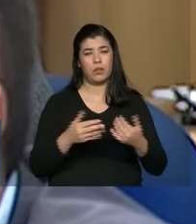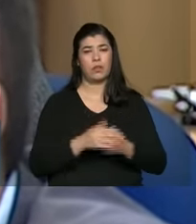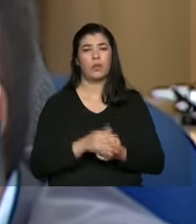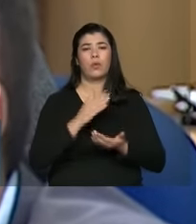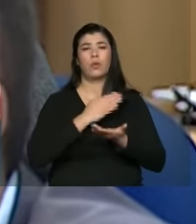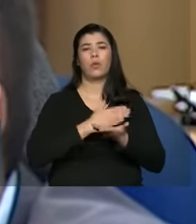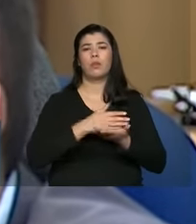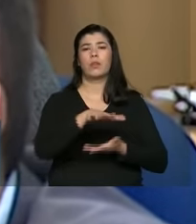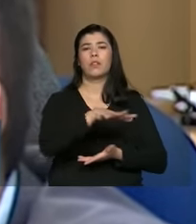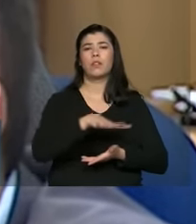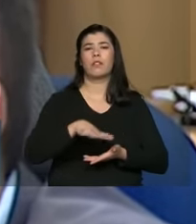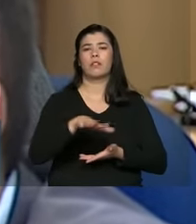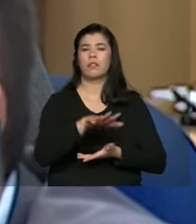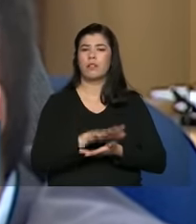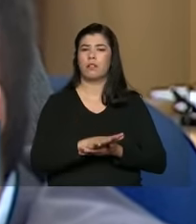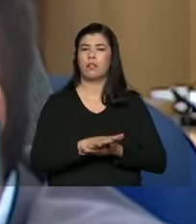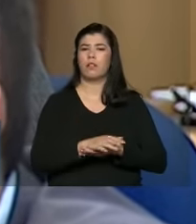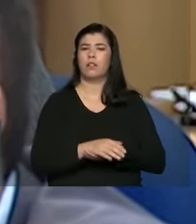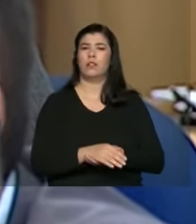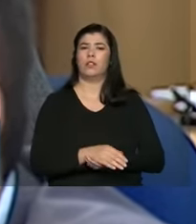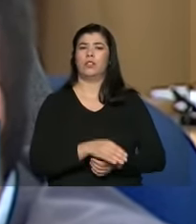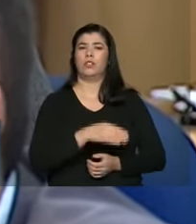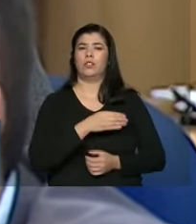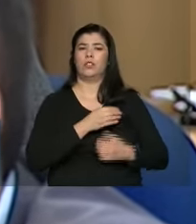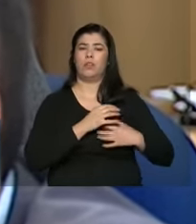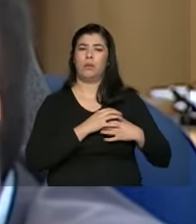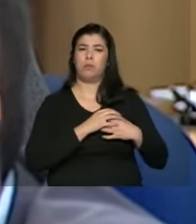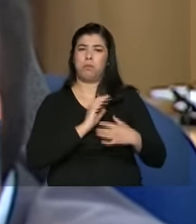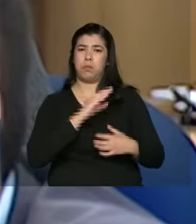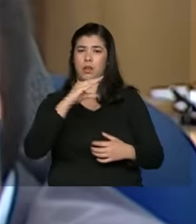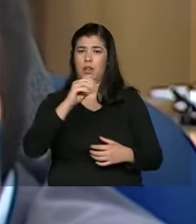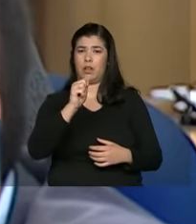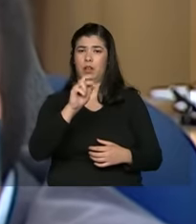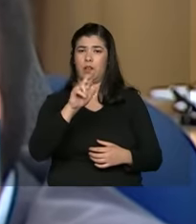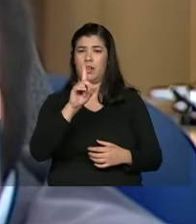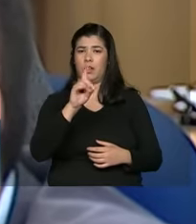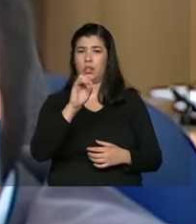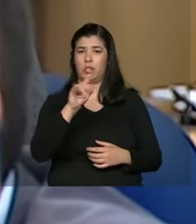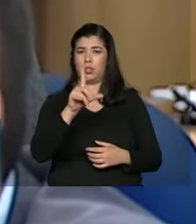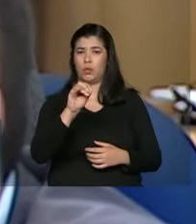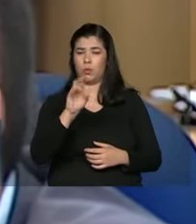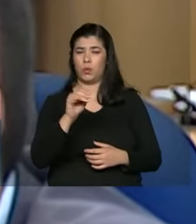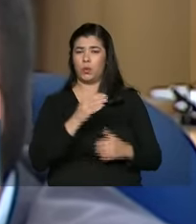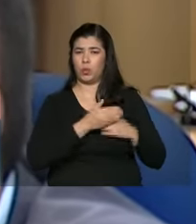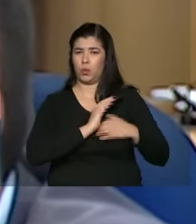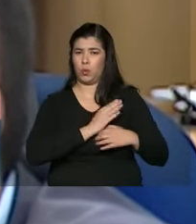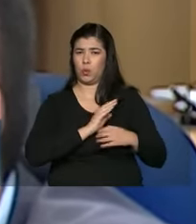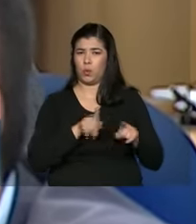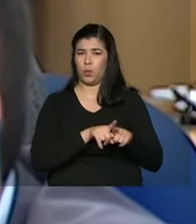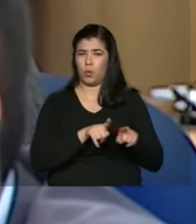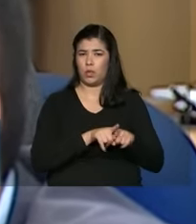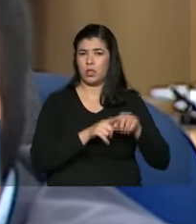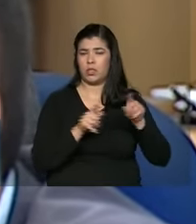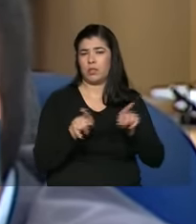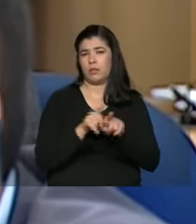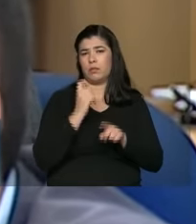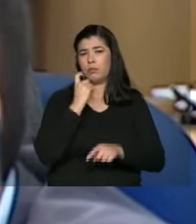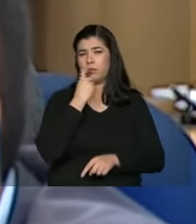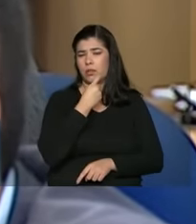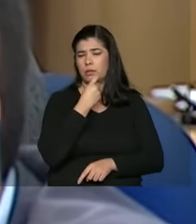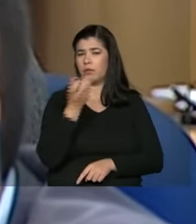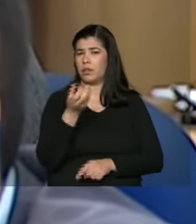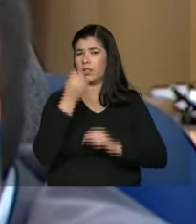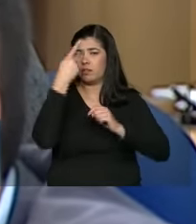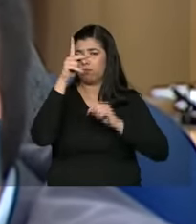cardiologia Isso é só para Hospital Público do SUS para todos como é que vai funcionar isso queria que o senhor explicasse